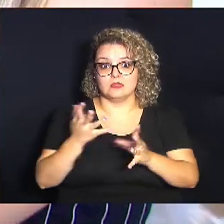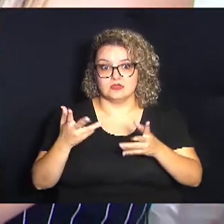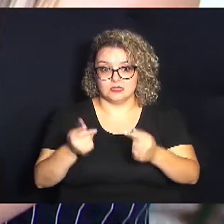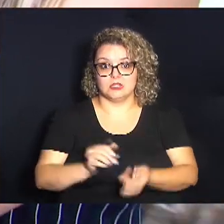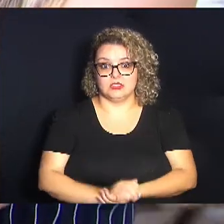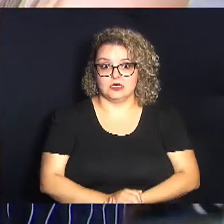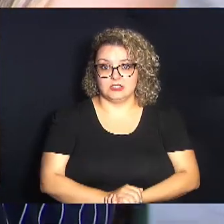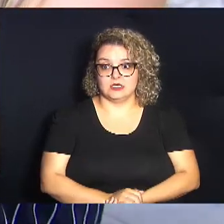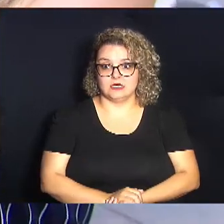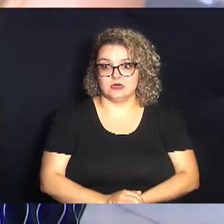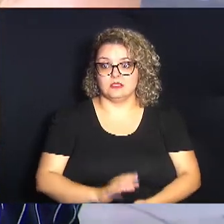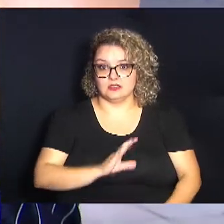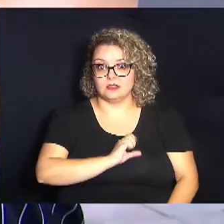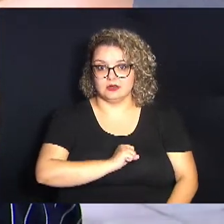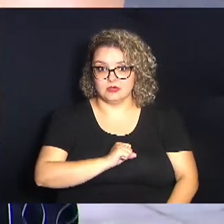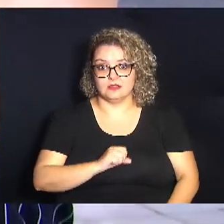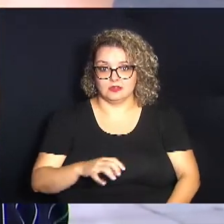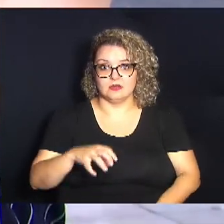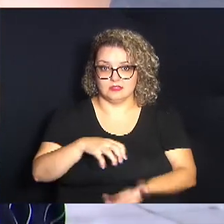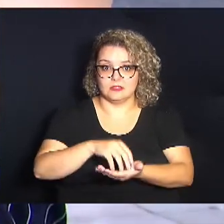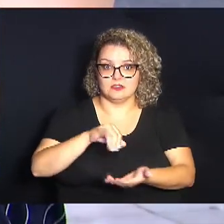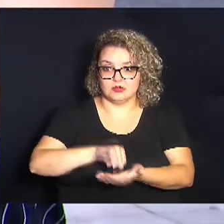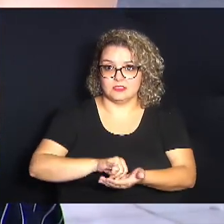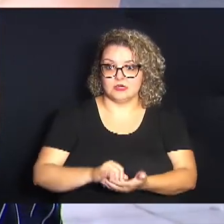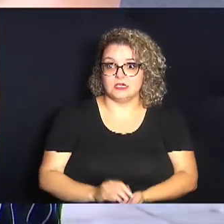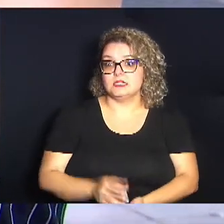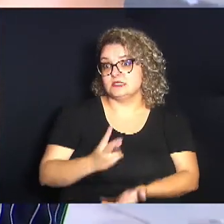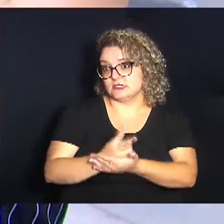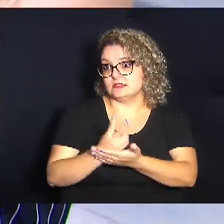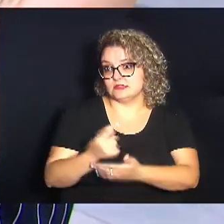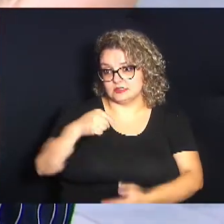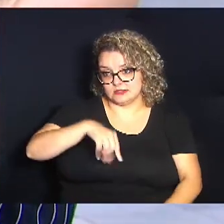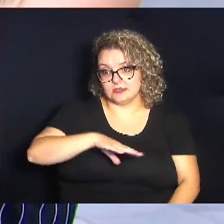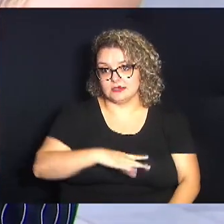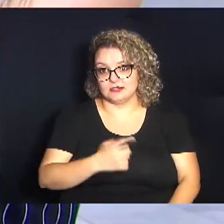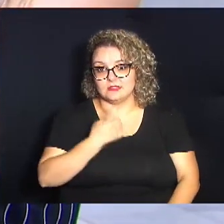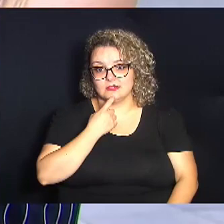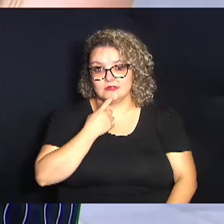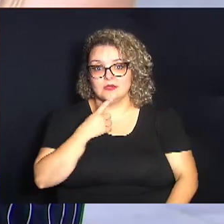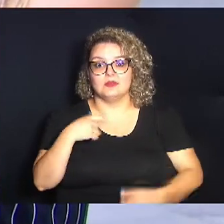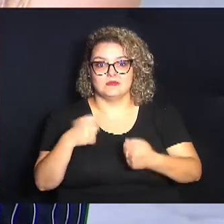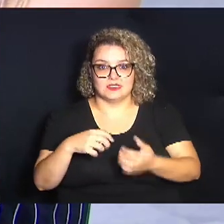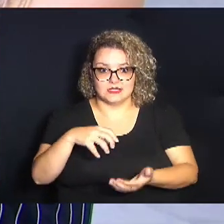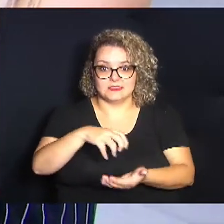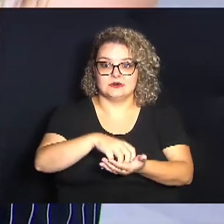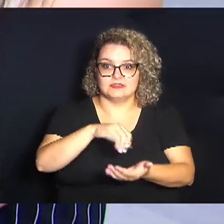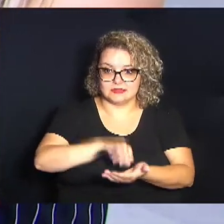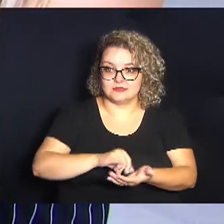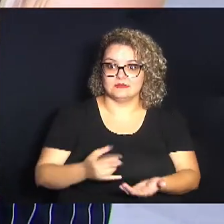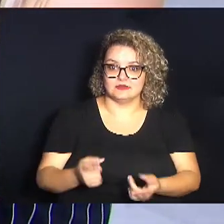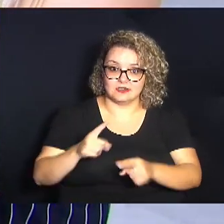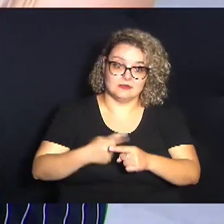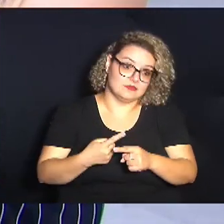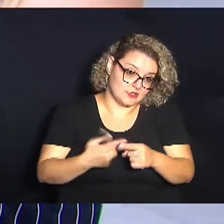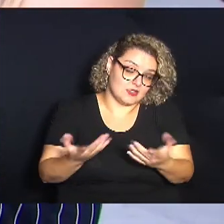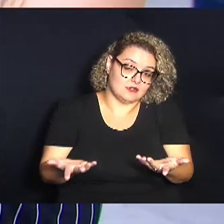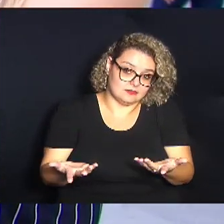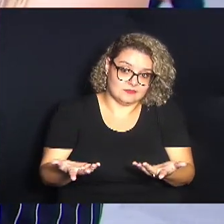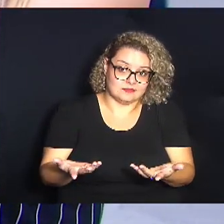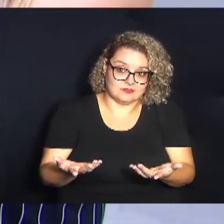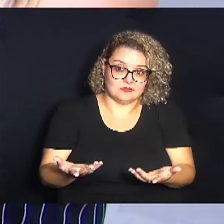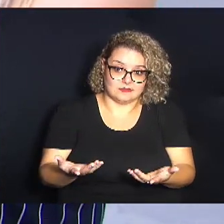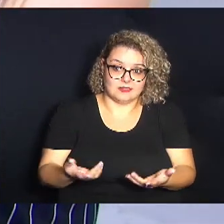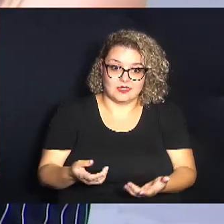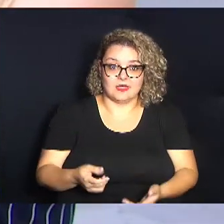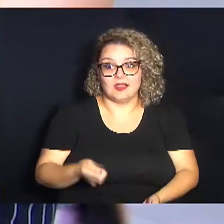Então eu gosto bastante de vir no centro. Sempre que a gente vem aqui para Campinas, a gente tem que vir aqui no centro, porque é uma ida